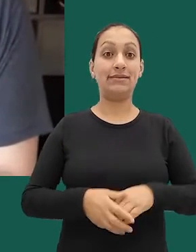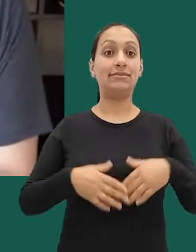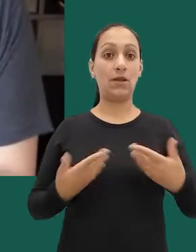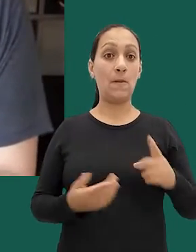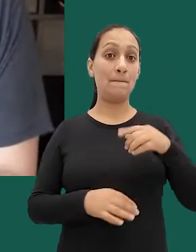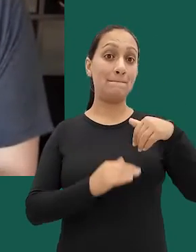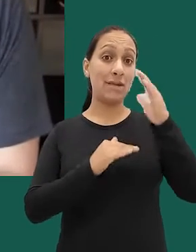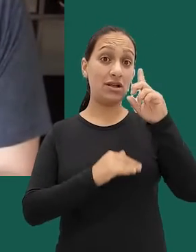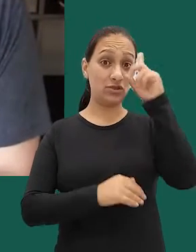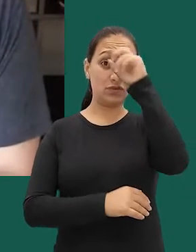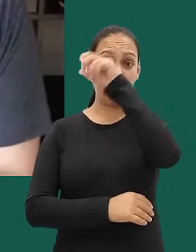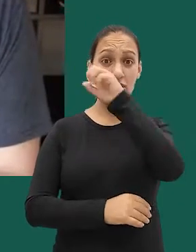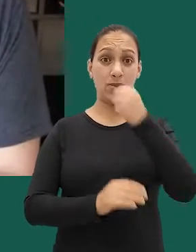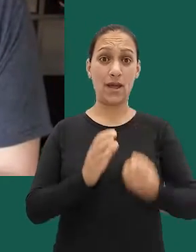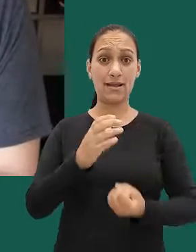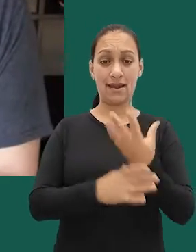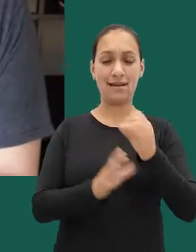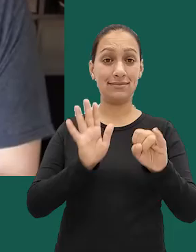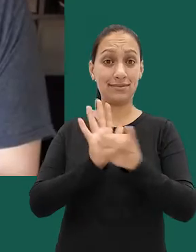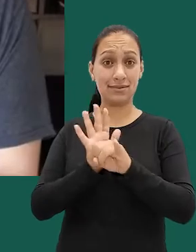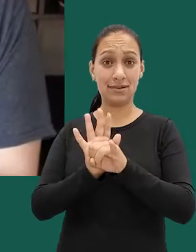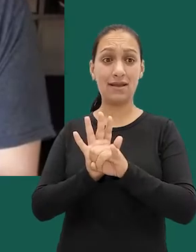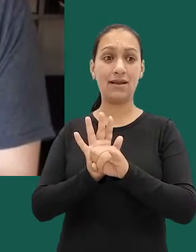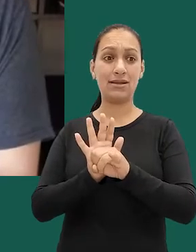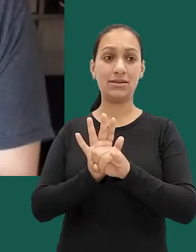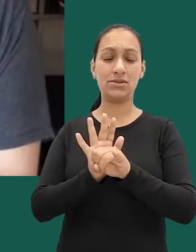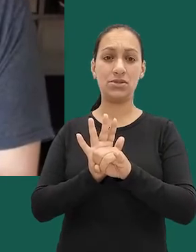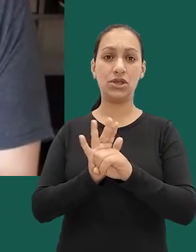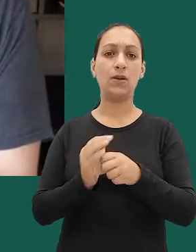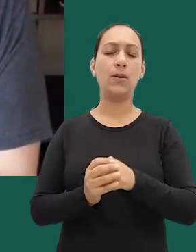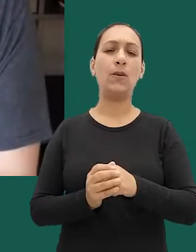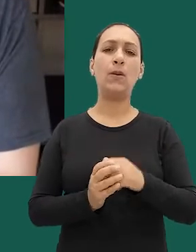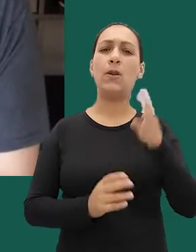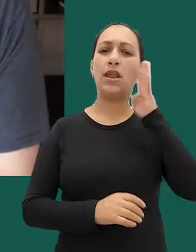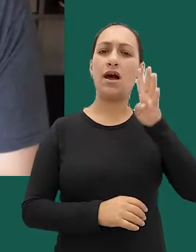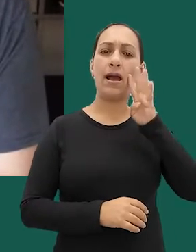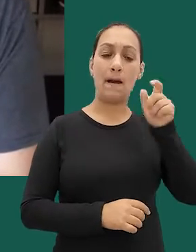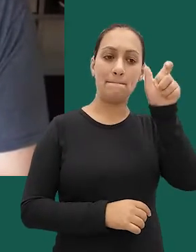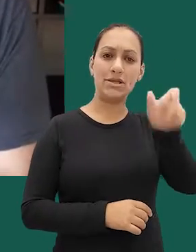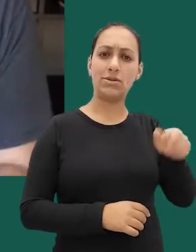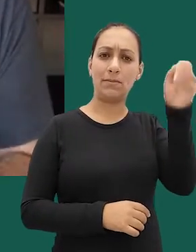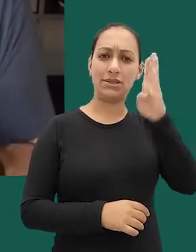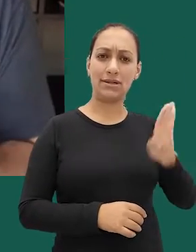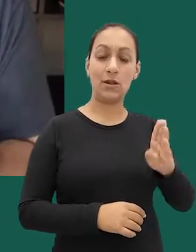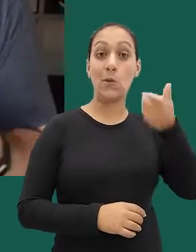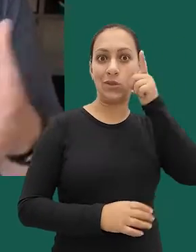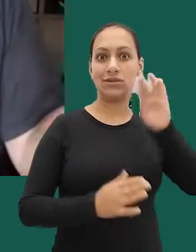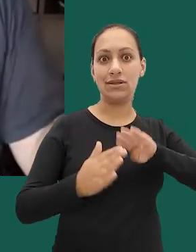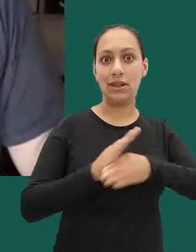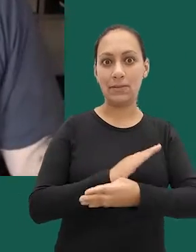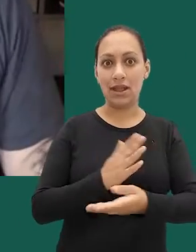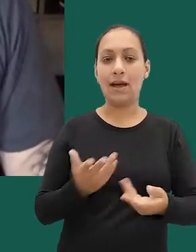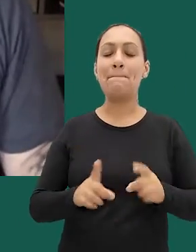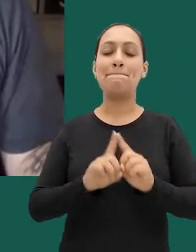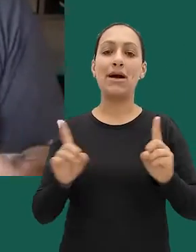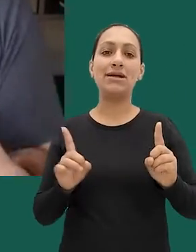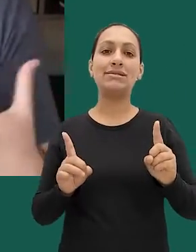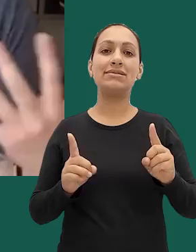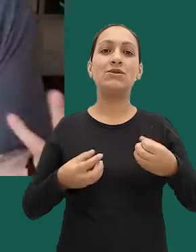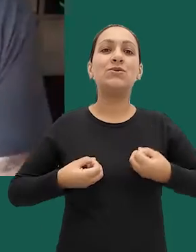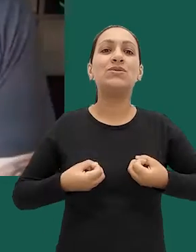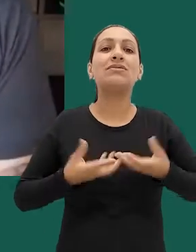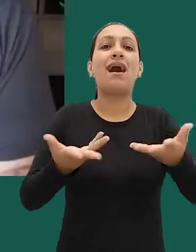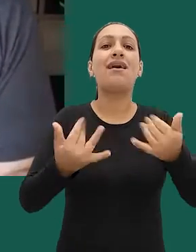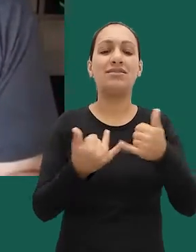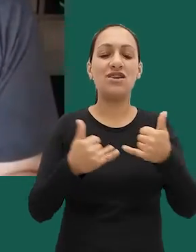difícil foi criar essa identidade, em vez de tentar... O legal do brasileiro é que você consegue se adaptar mais uma vez, e você traz essa energia para o